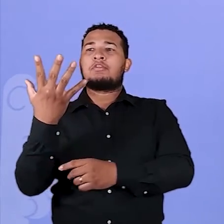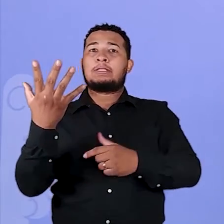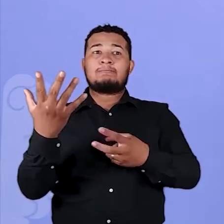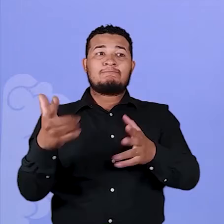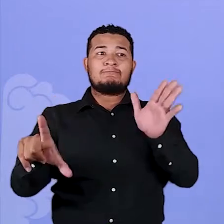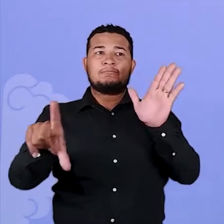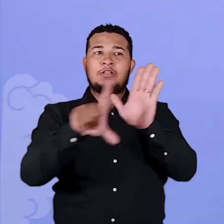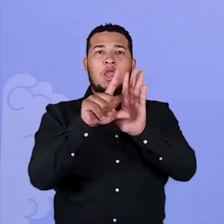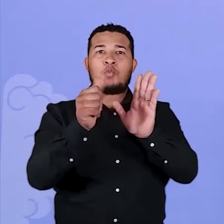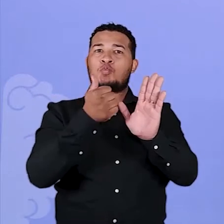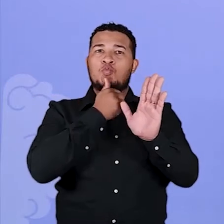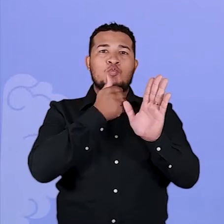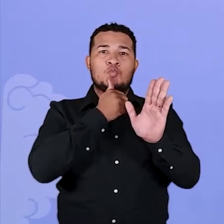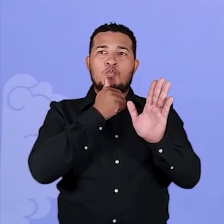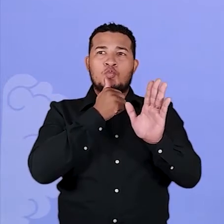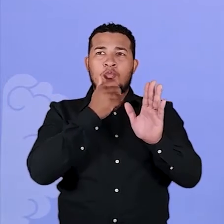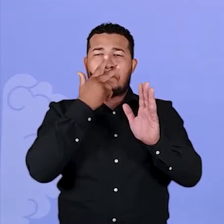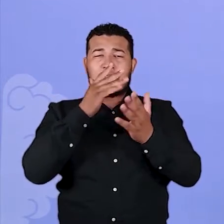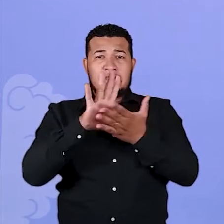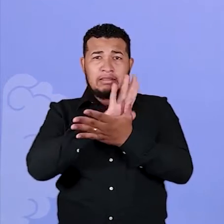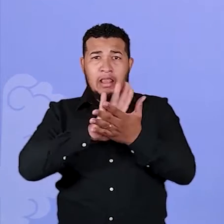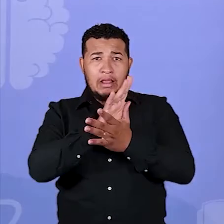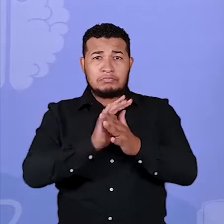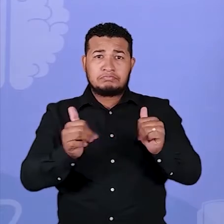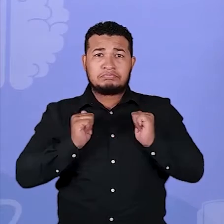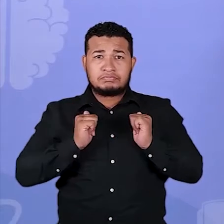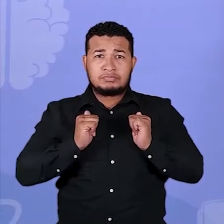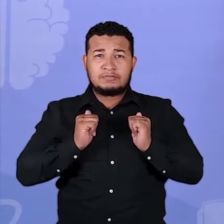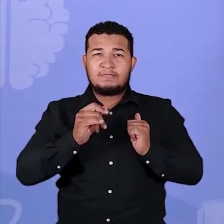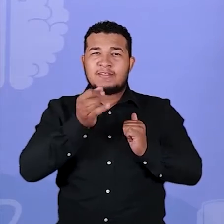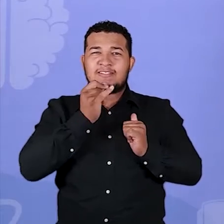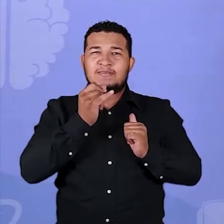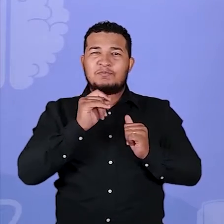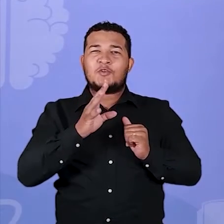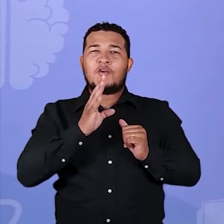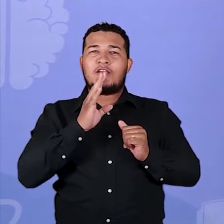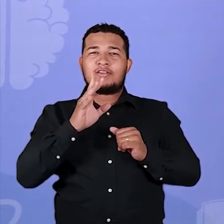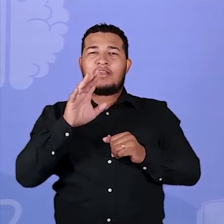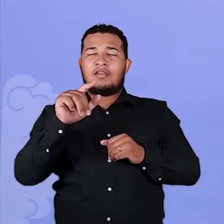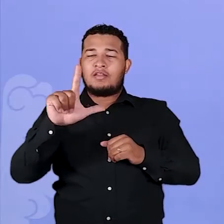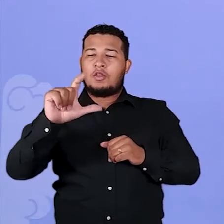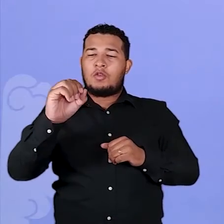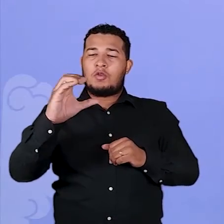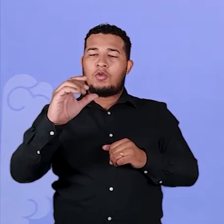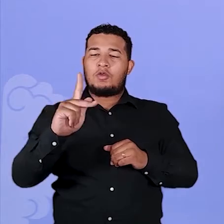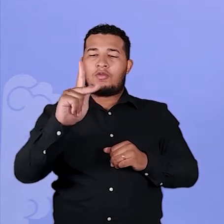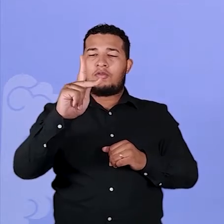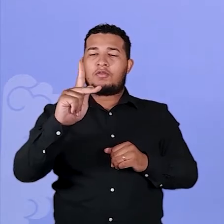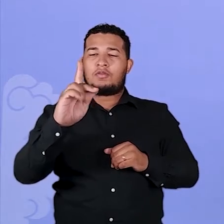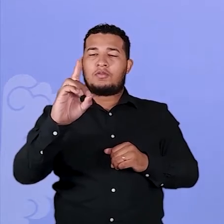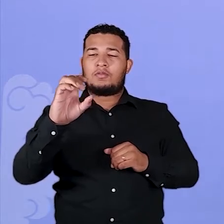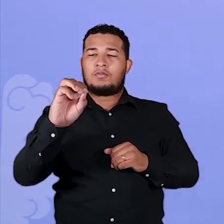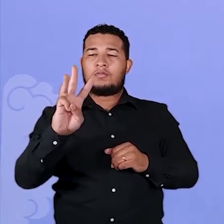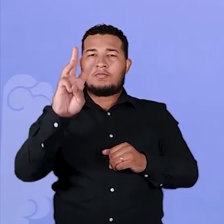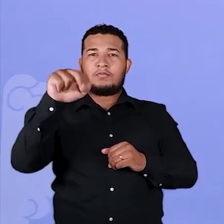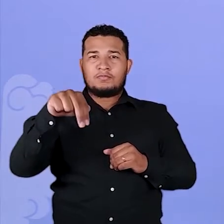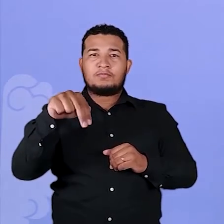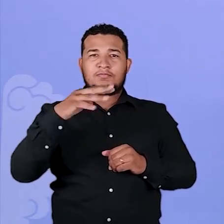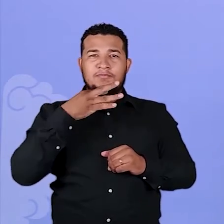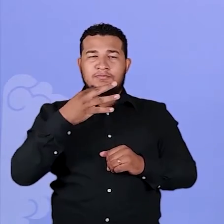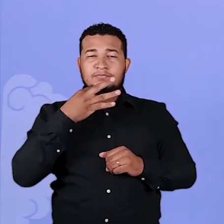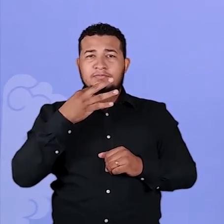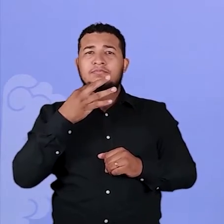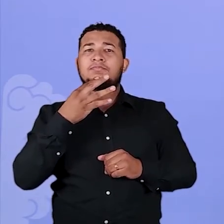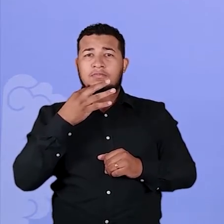está prevista em lei? A gente não faz nada? O Locke dá um exemplo no segundo tratado sobre o governo civil